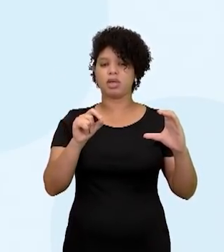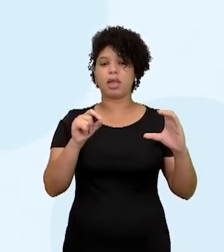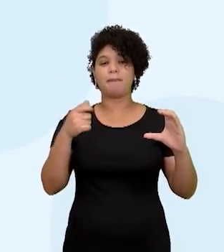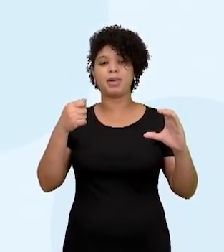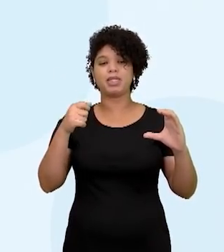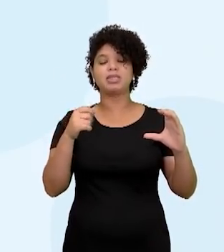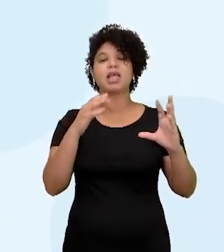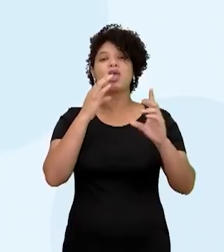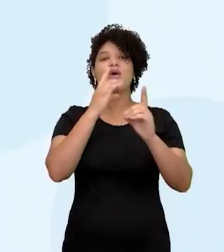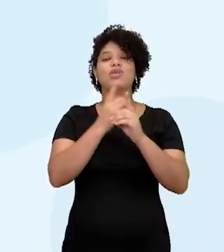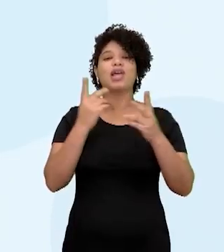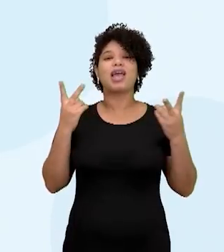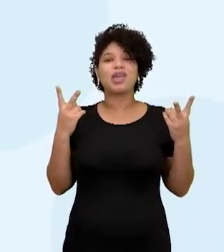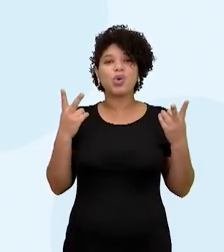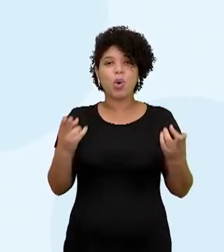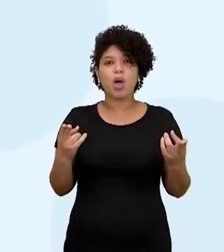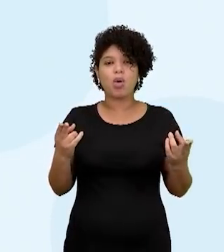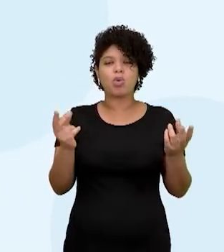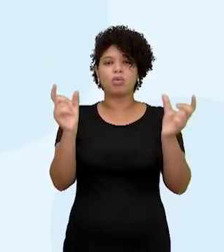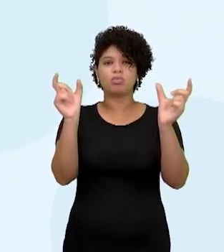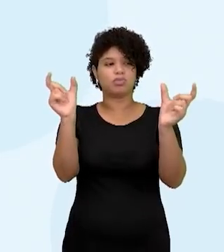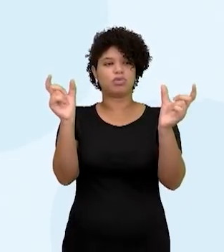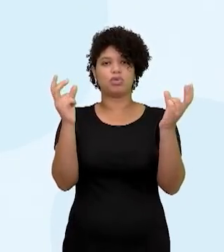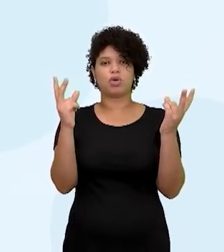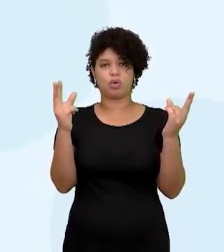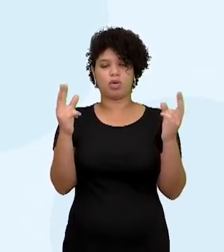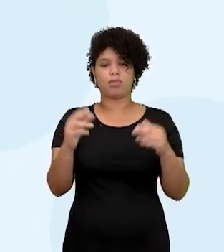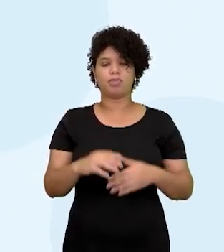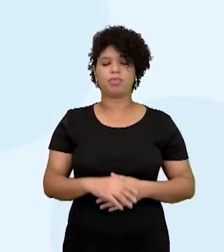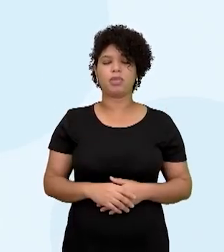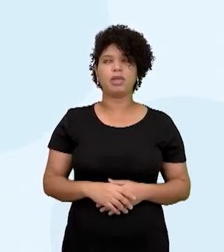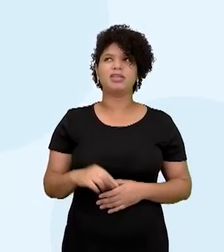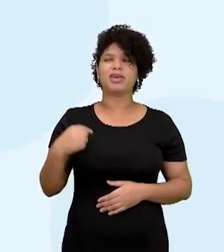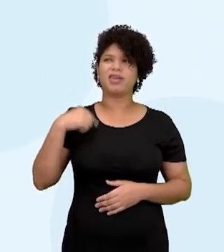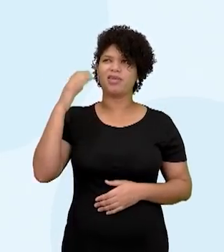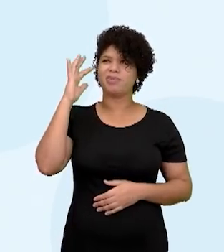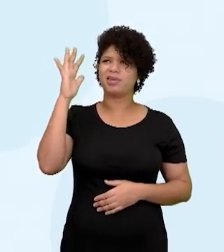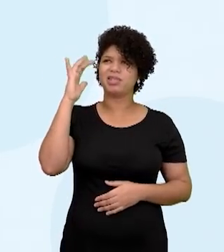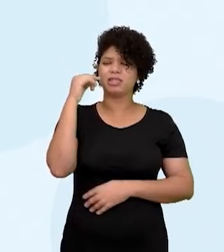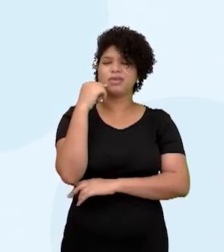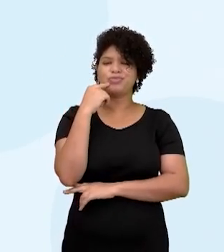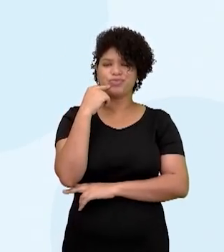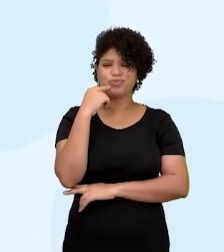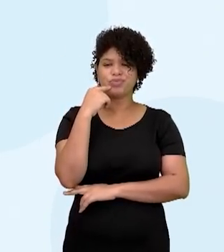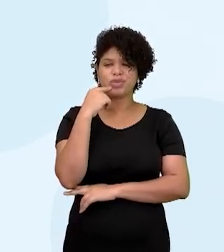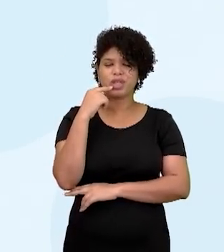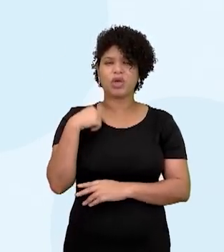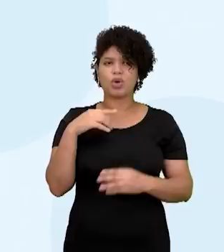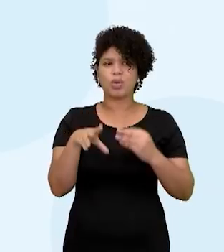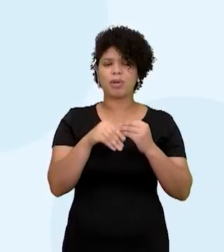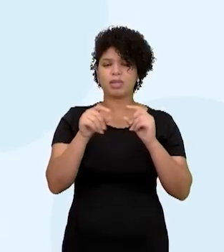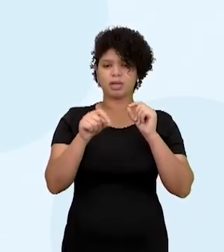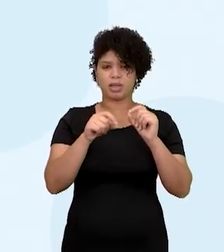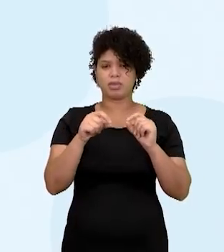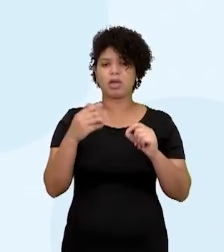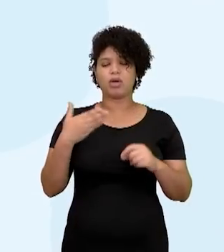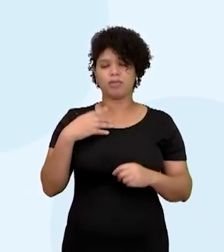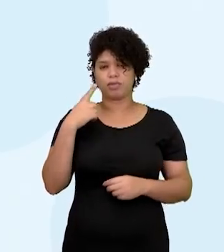poder chegar exatamente no produto notável. Tá, então, professora, eu vou ter que pensar quem que eu vou completar. Então, eu vou olhar